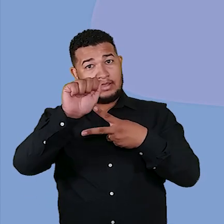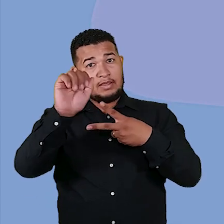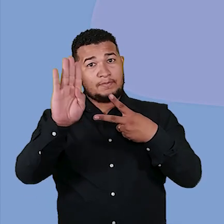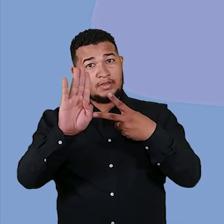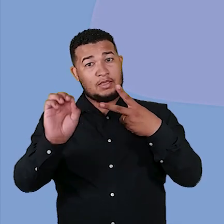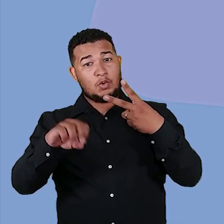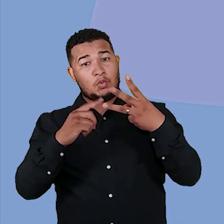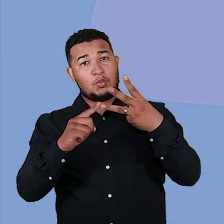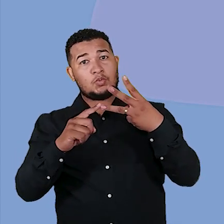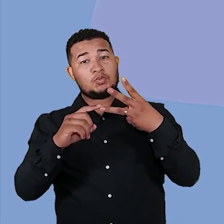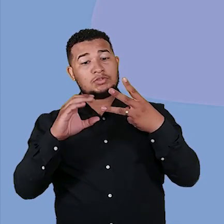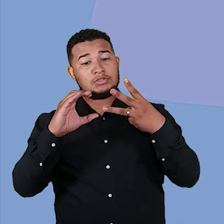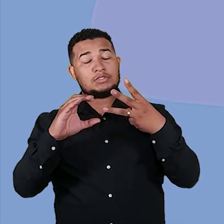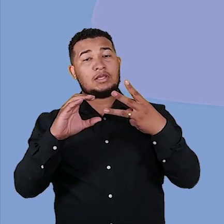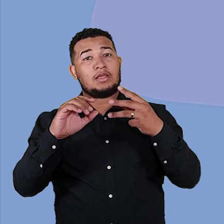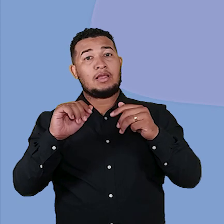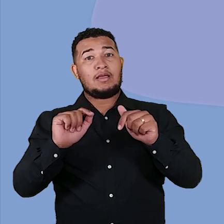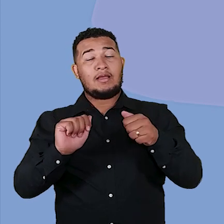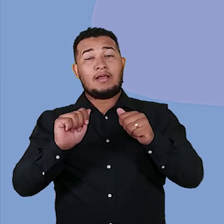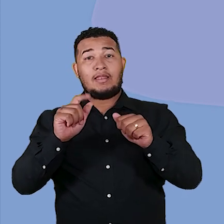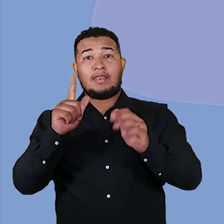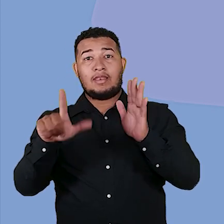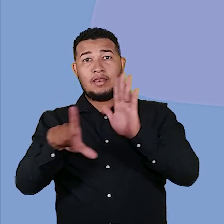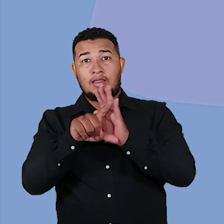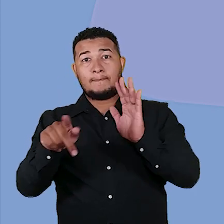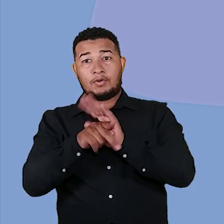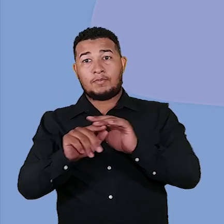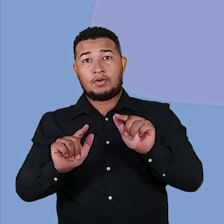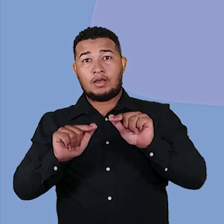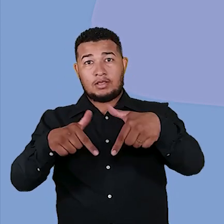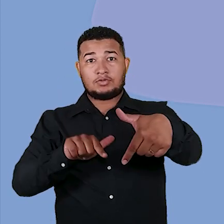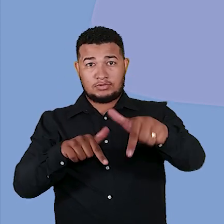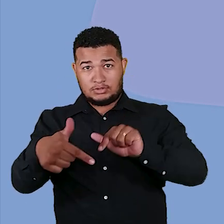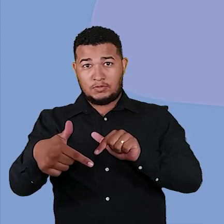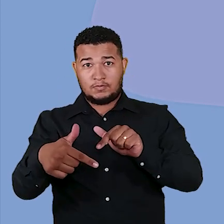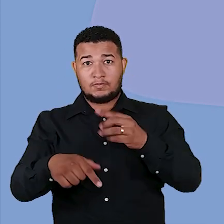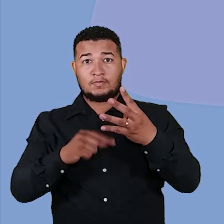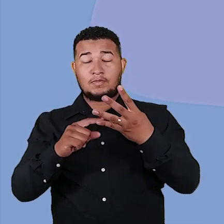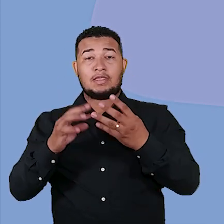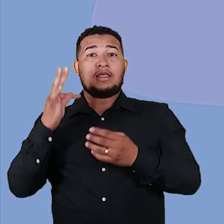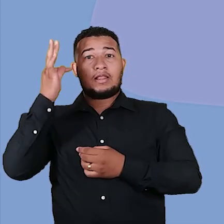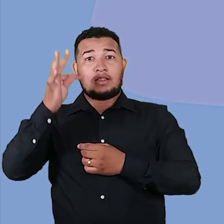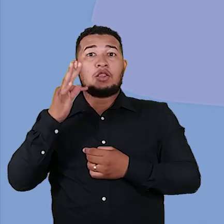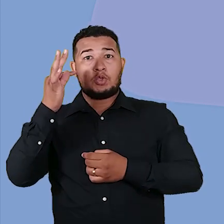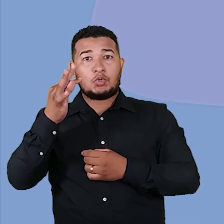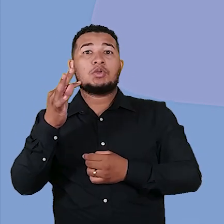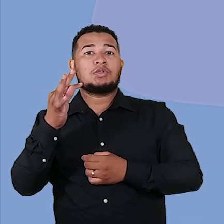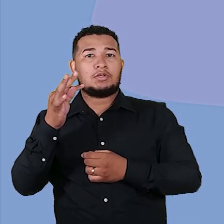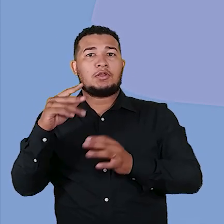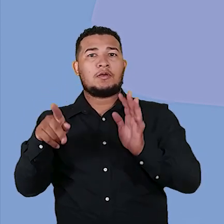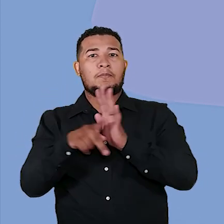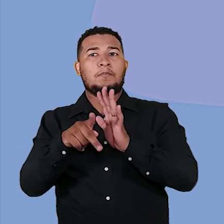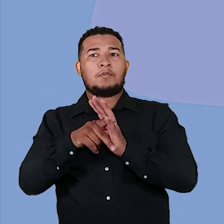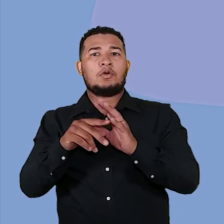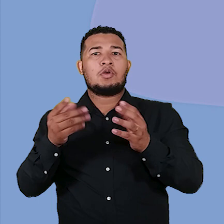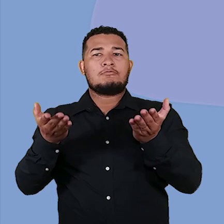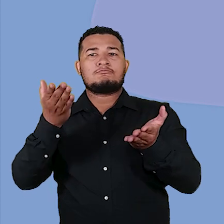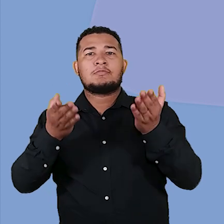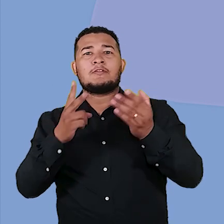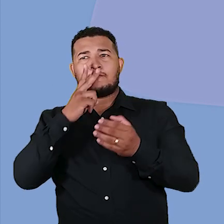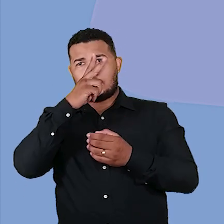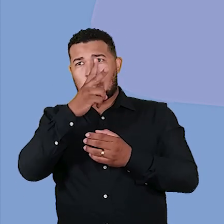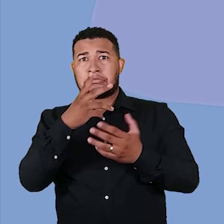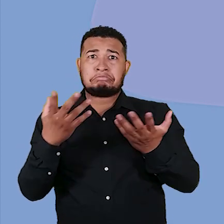b segunda lei de newton lei da ação e reação na e da ação e reação ea terceira de teoria o teorema do impulso